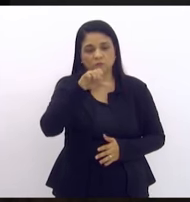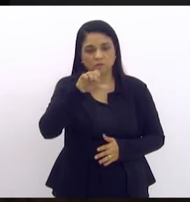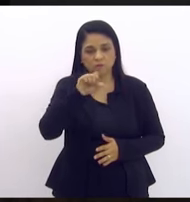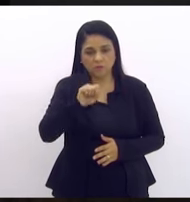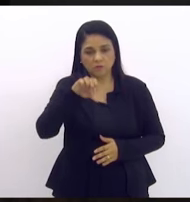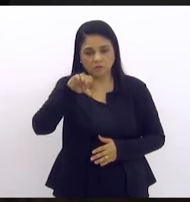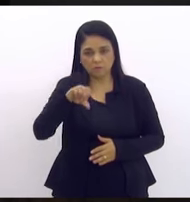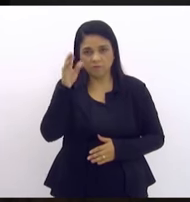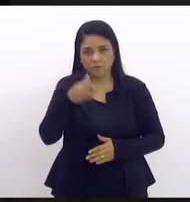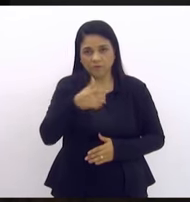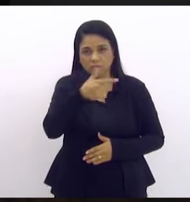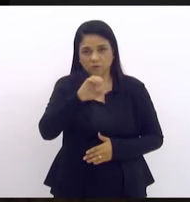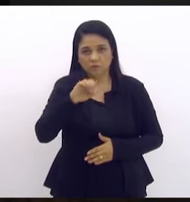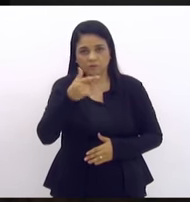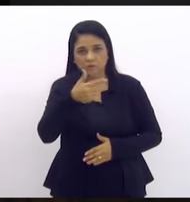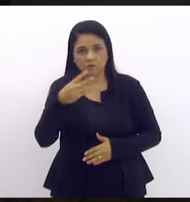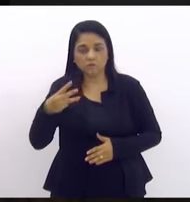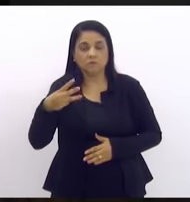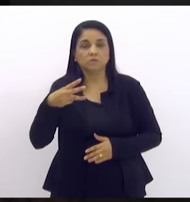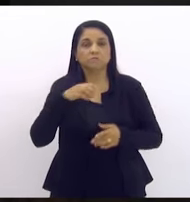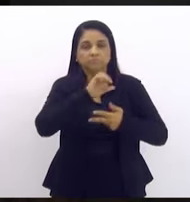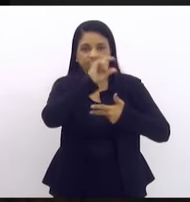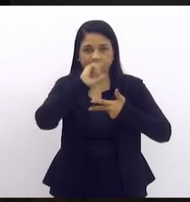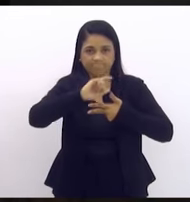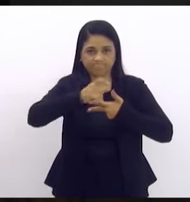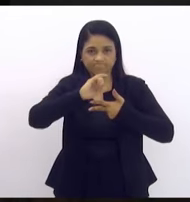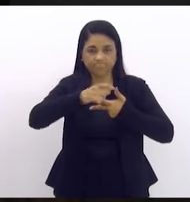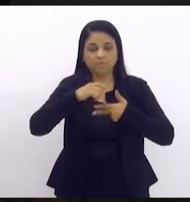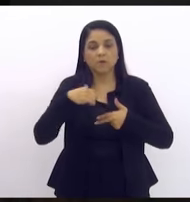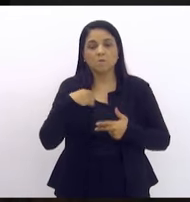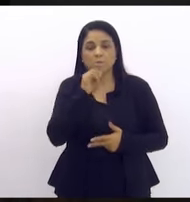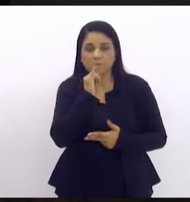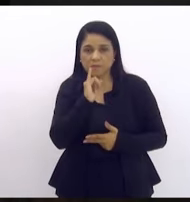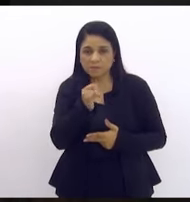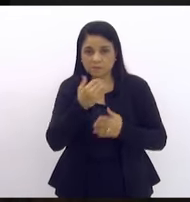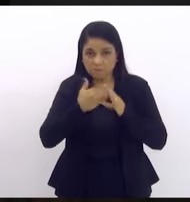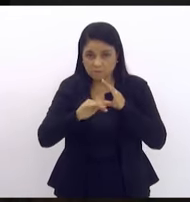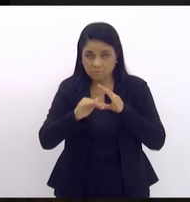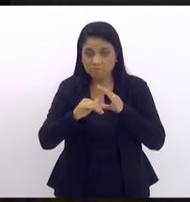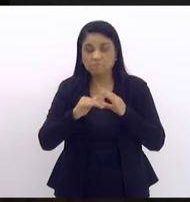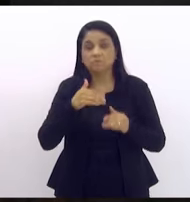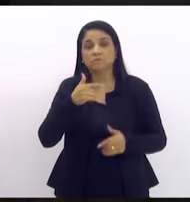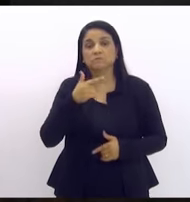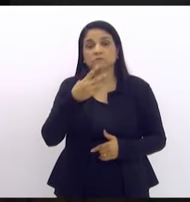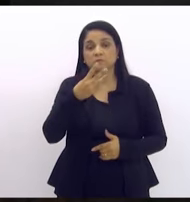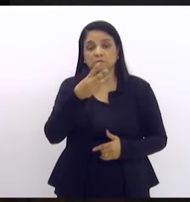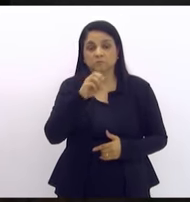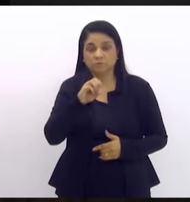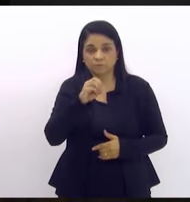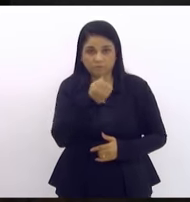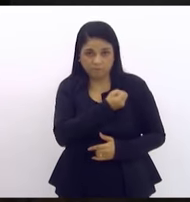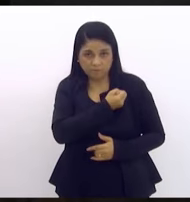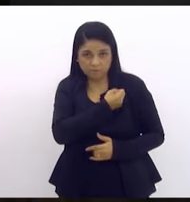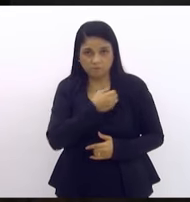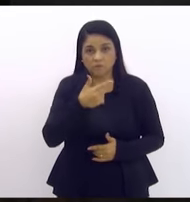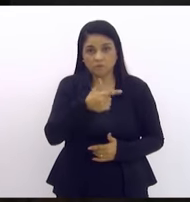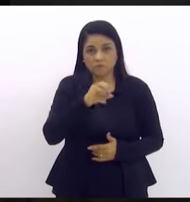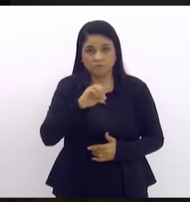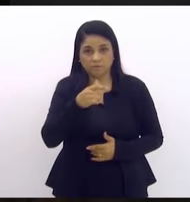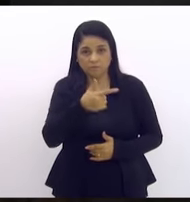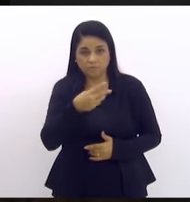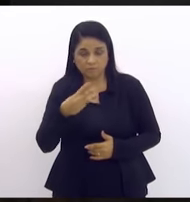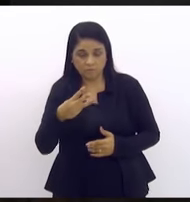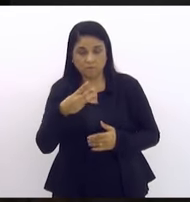2289/2023, de autoria do Poder Executivo, mensagem número 30/2023, que estima a receita e